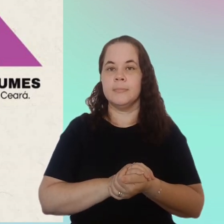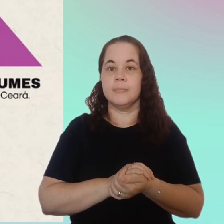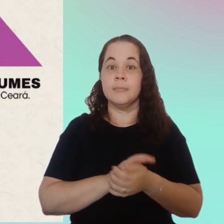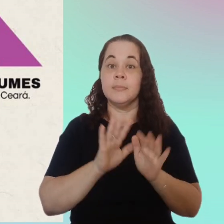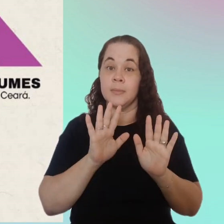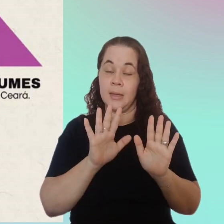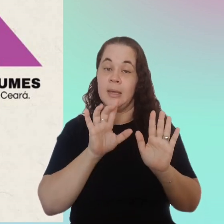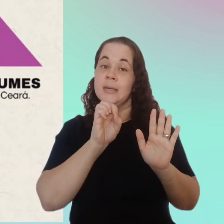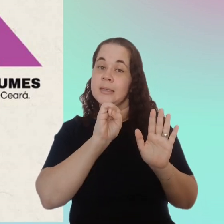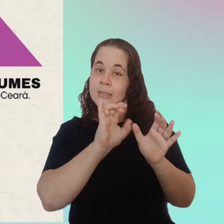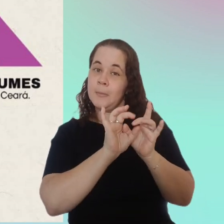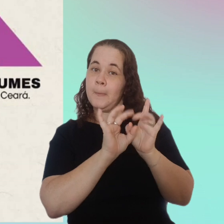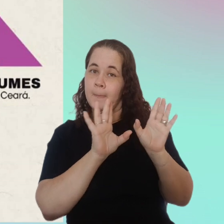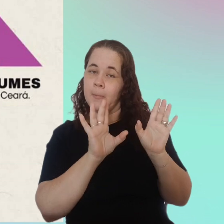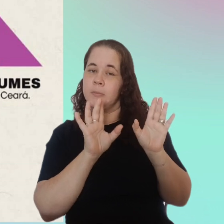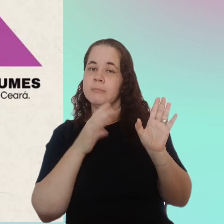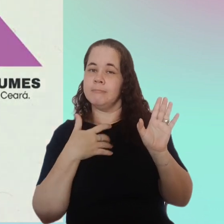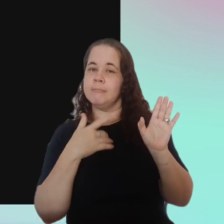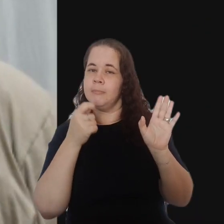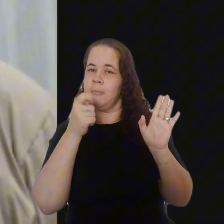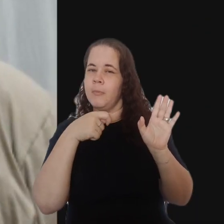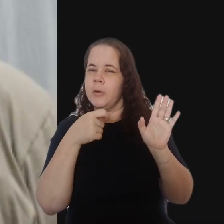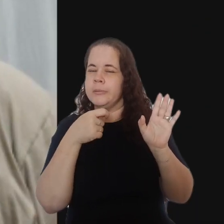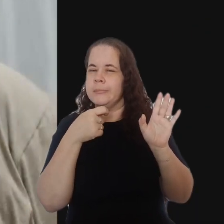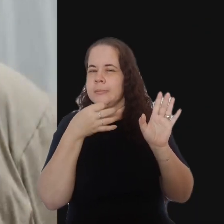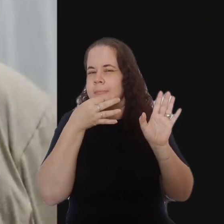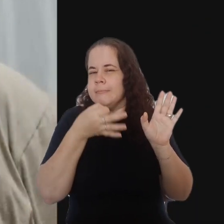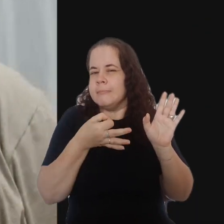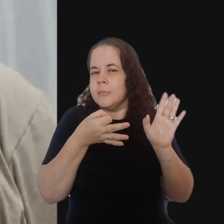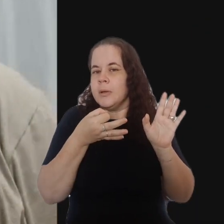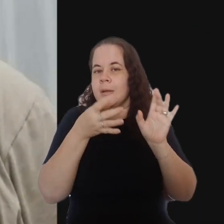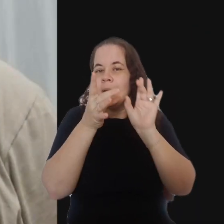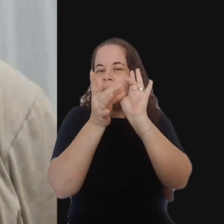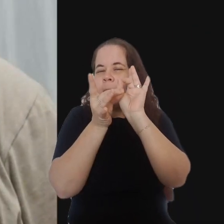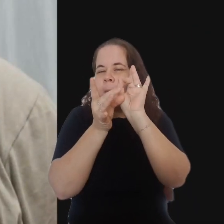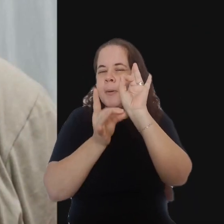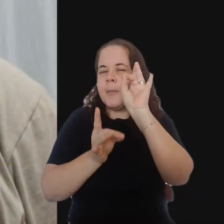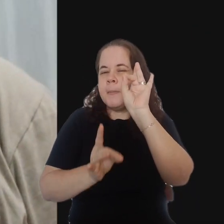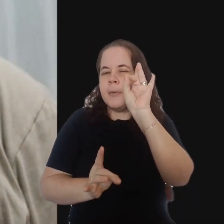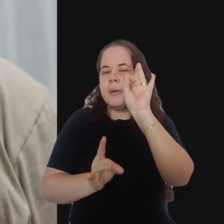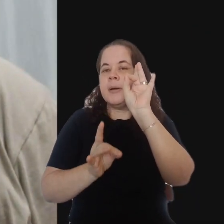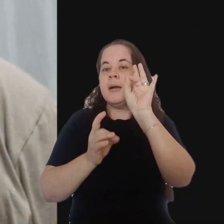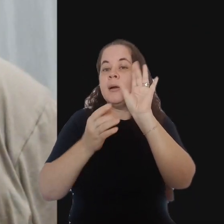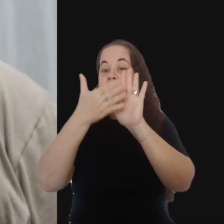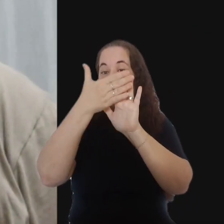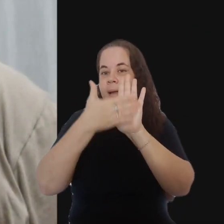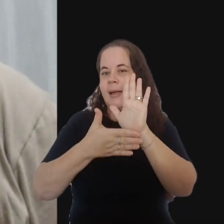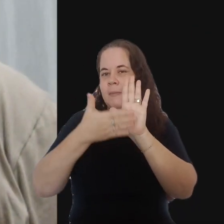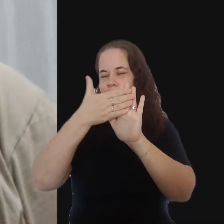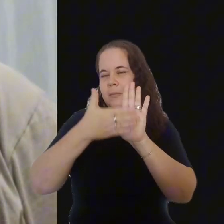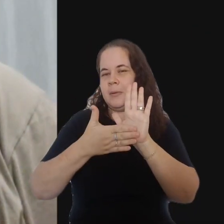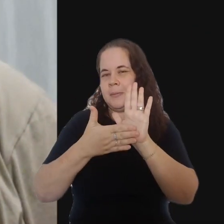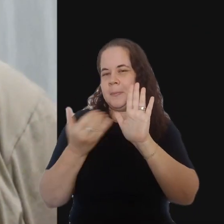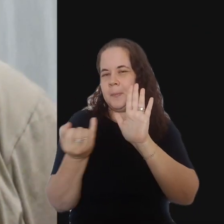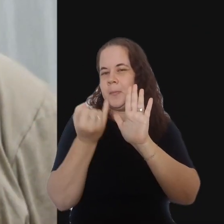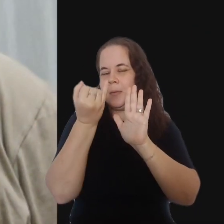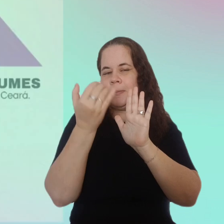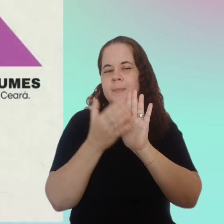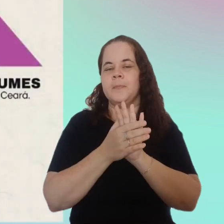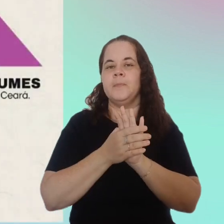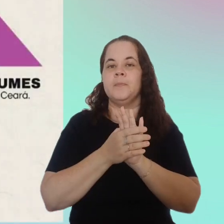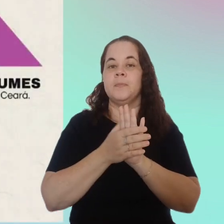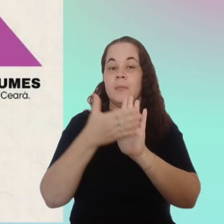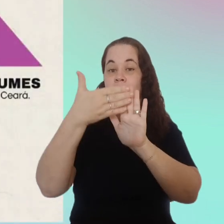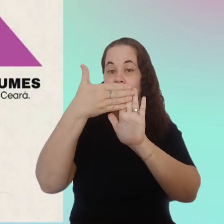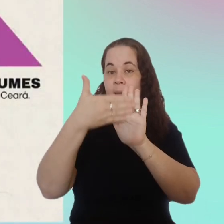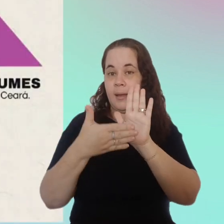Se você me permitir, Axel, eu acho que a gente pode até fazer uma descrição mais detalhada da capa, né? A capa do